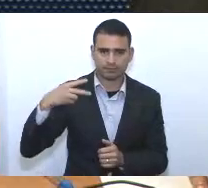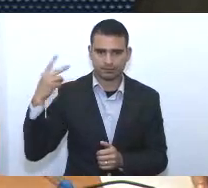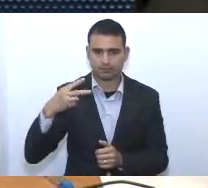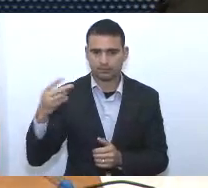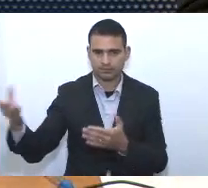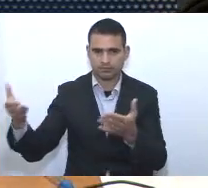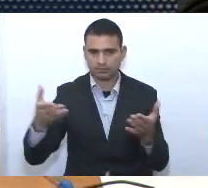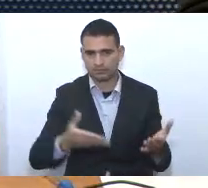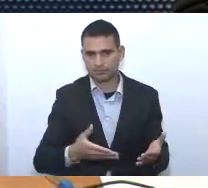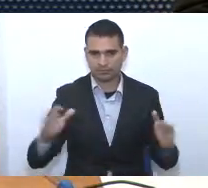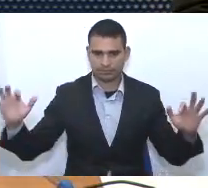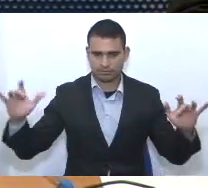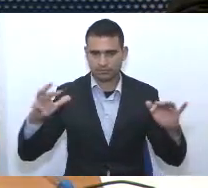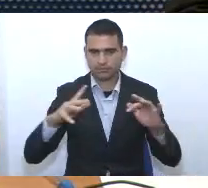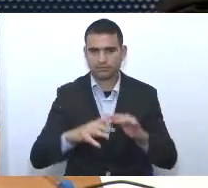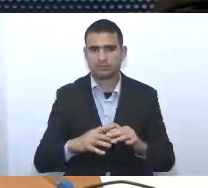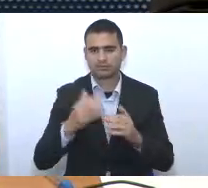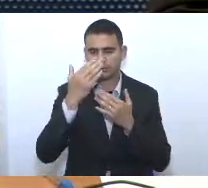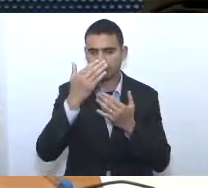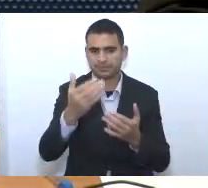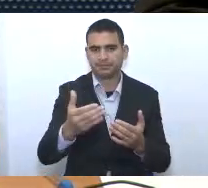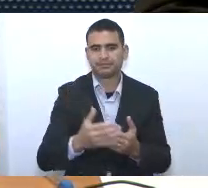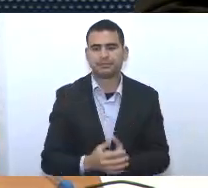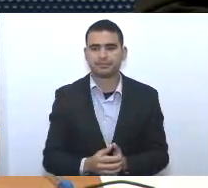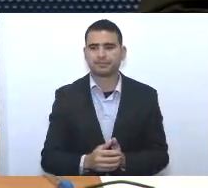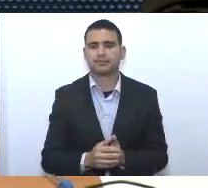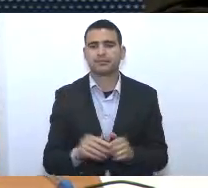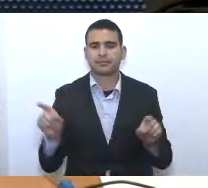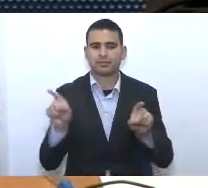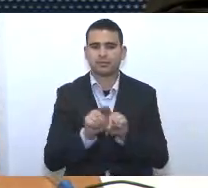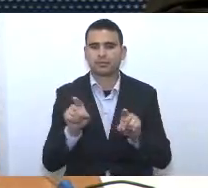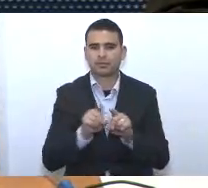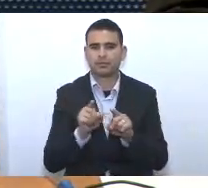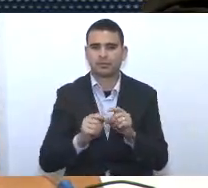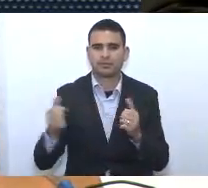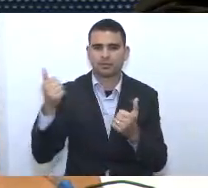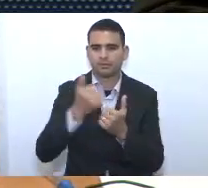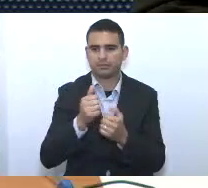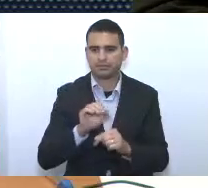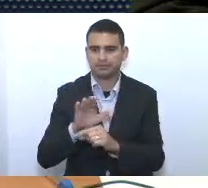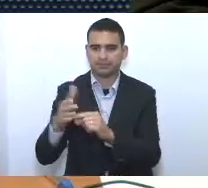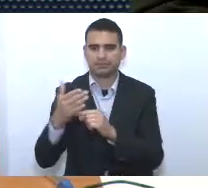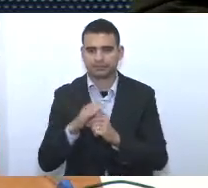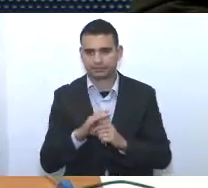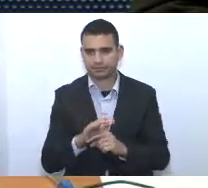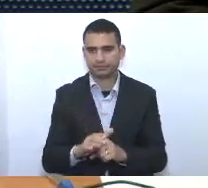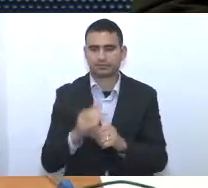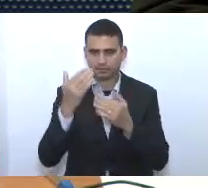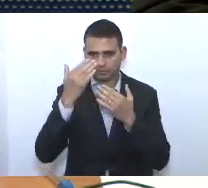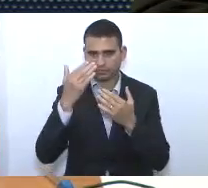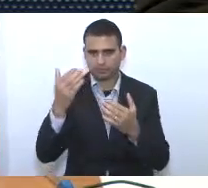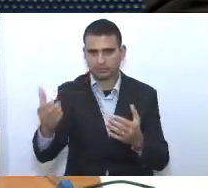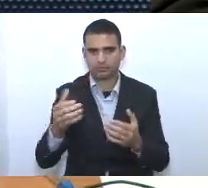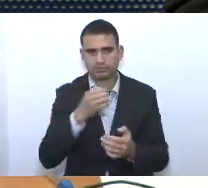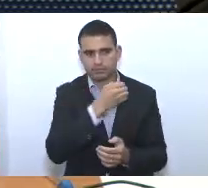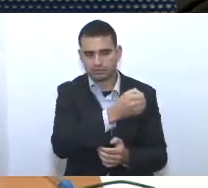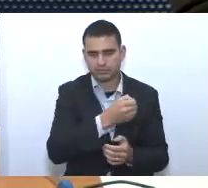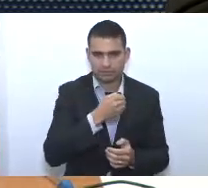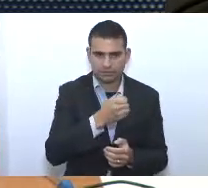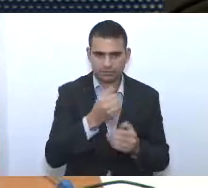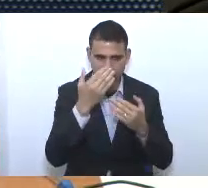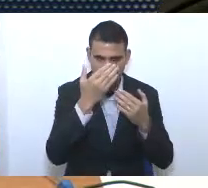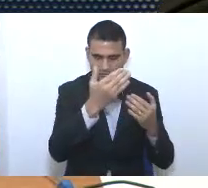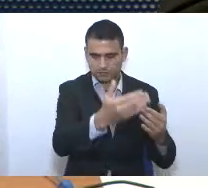encontram nesta sessão, todos os assessores e vereadores, a imprensa, e dizer da minha